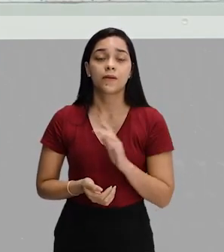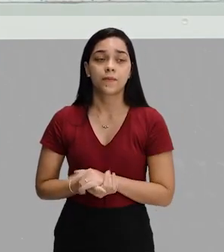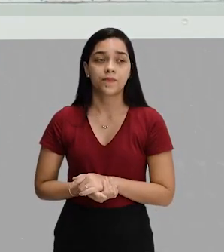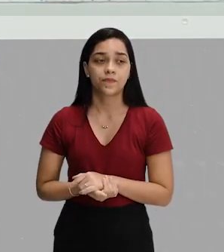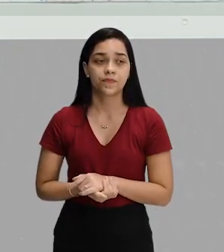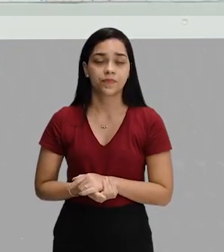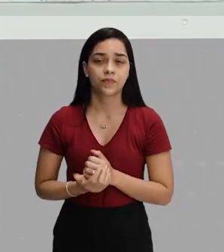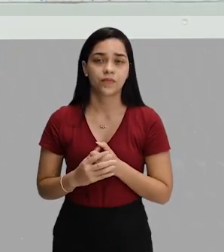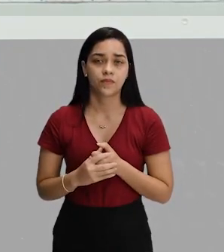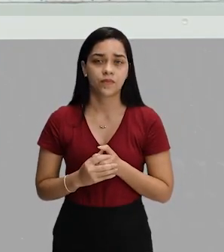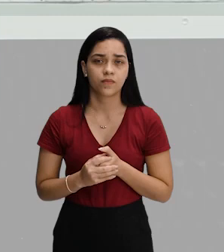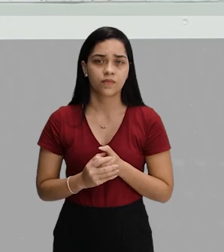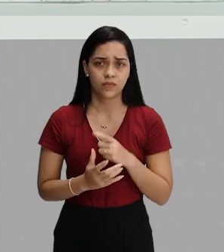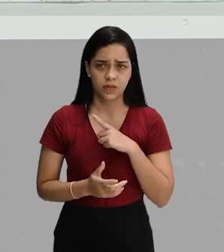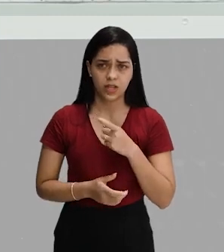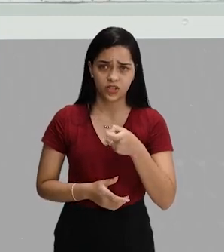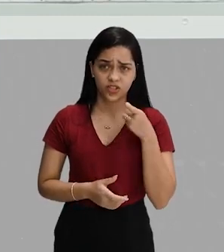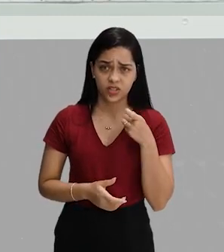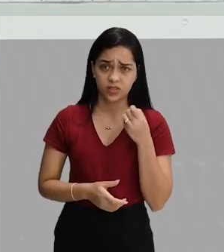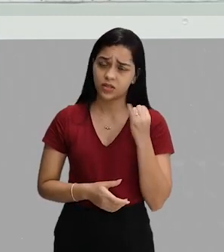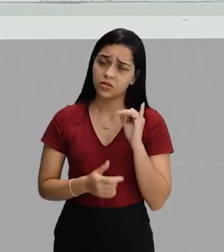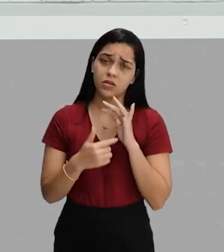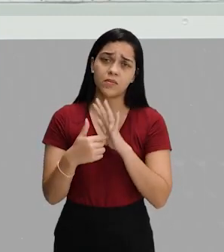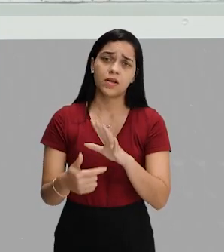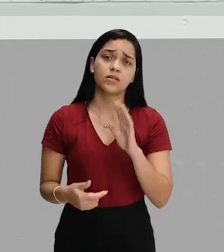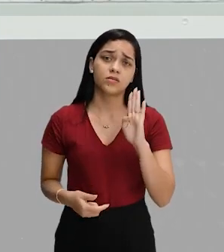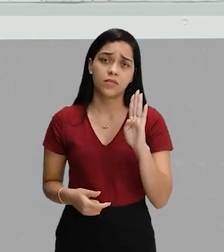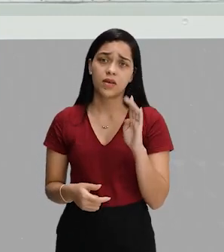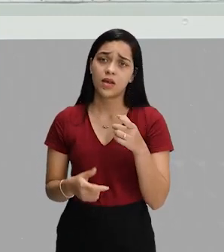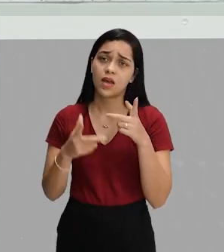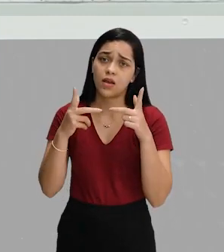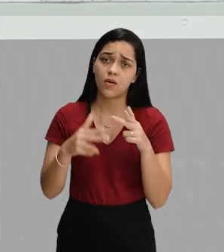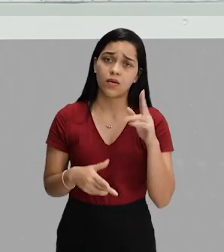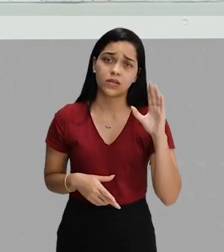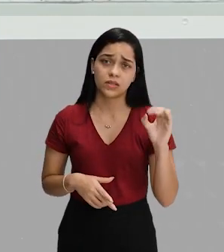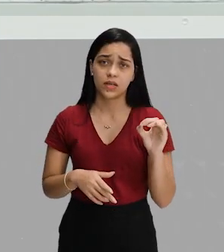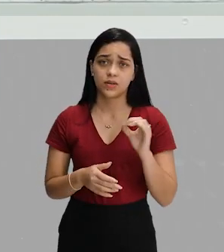O x está aqui? Não. Se o x não aparece, B é 0.